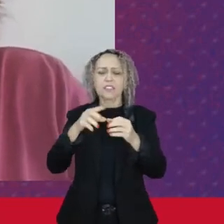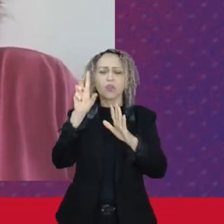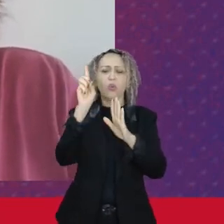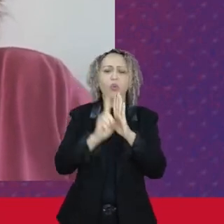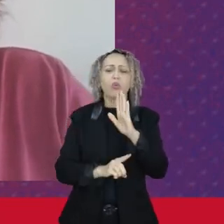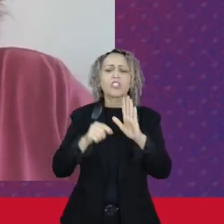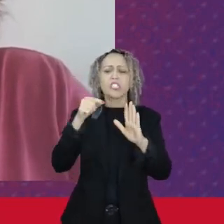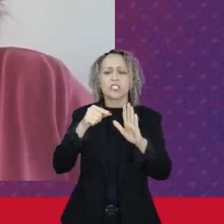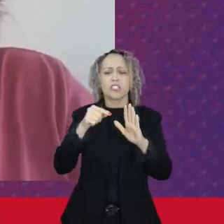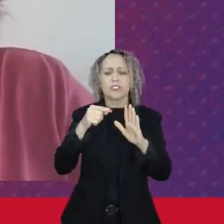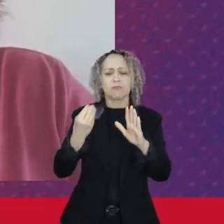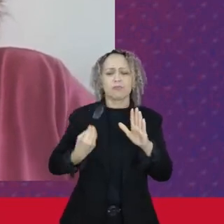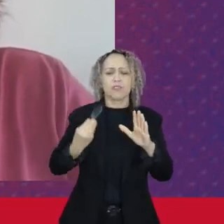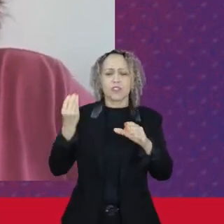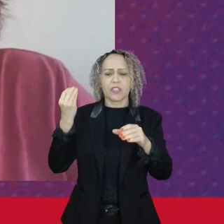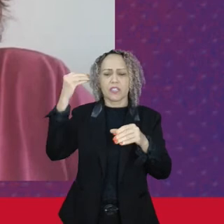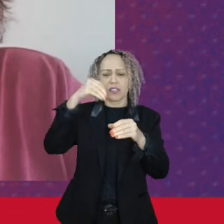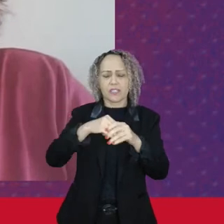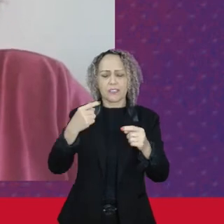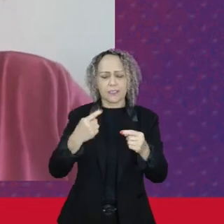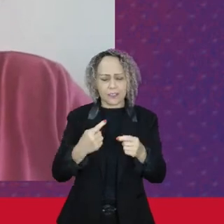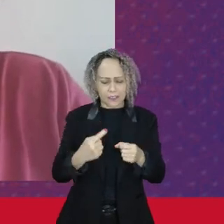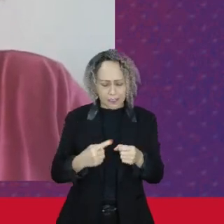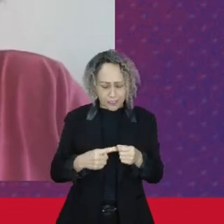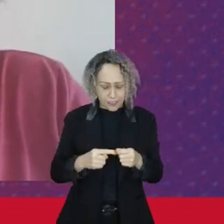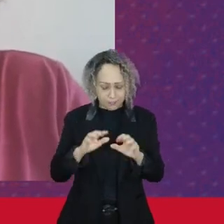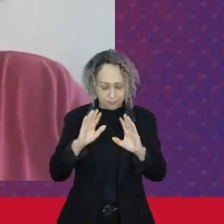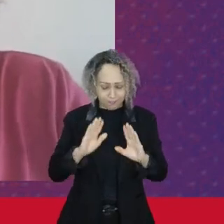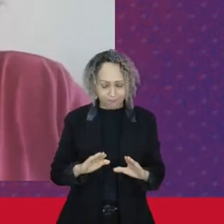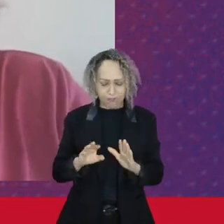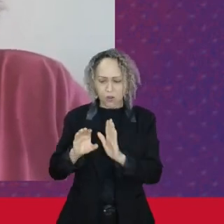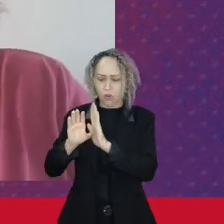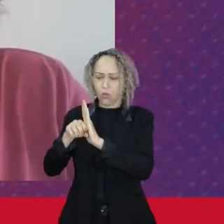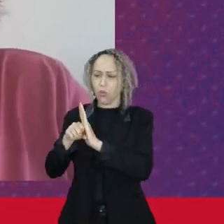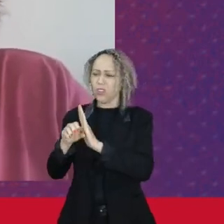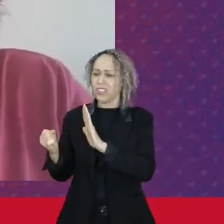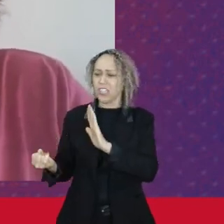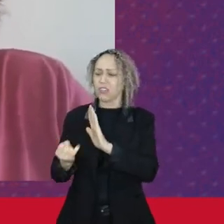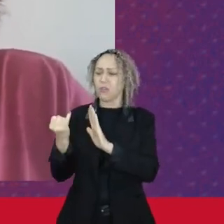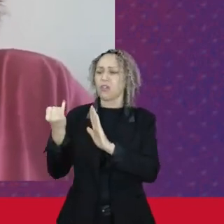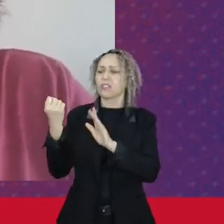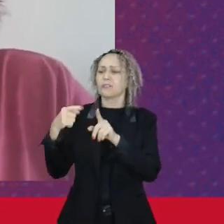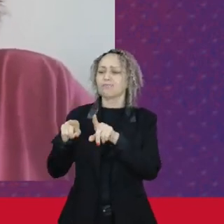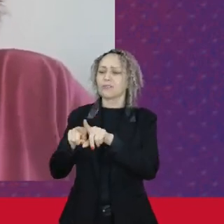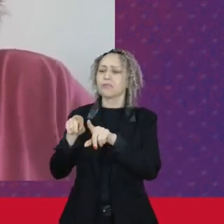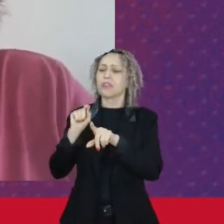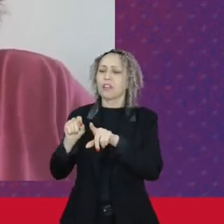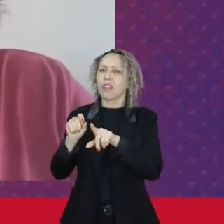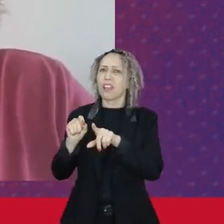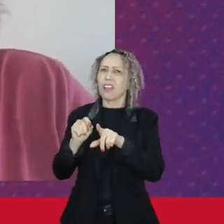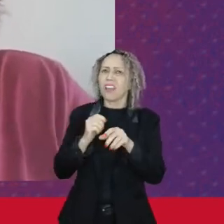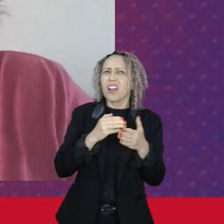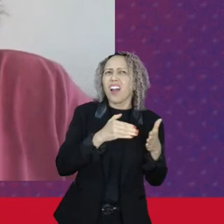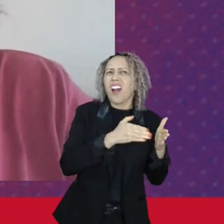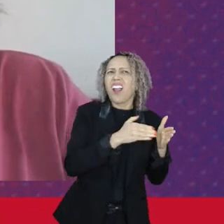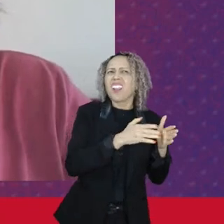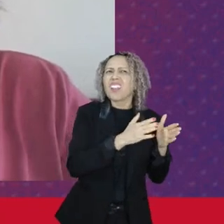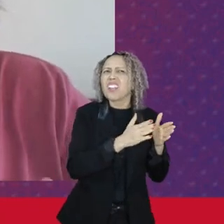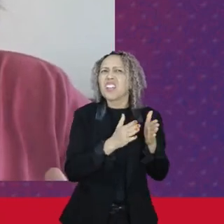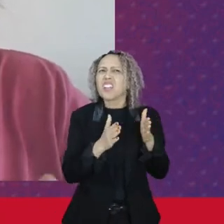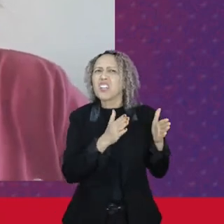Um outro conceito também importante que vem aí no final dos anos 80, né,